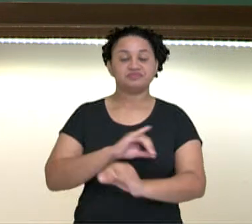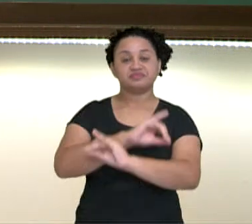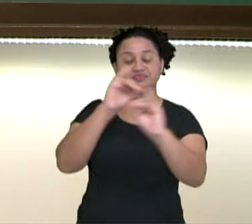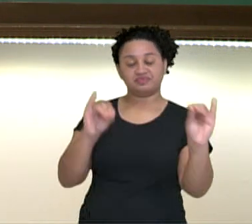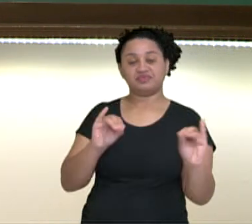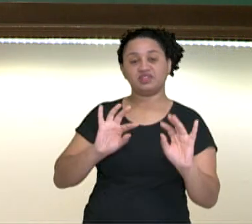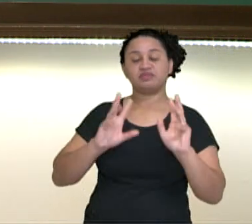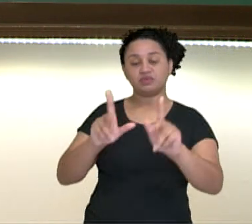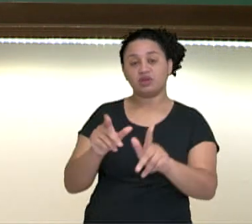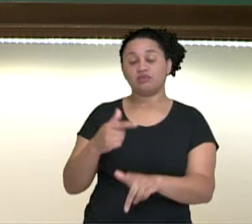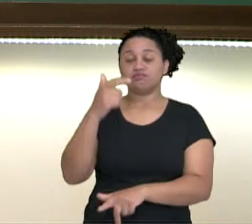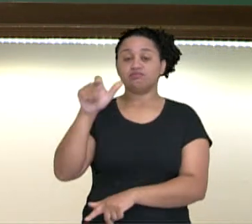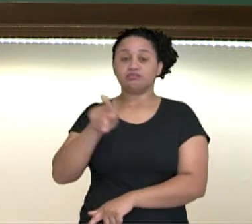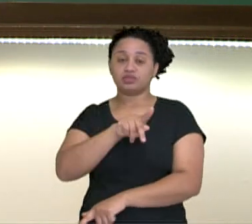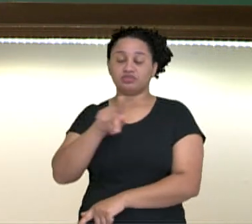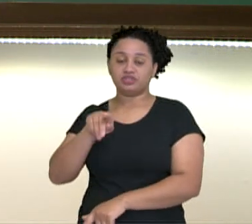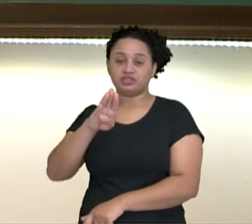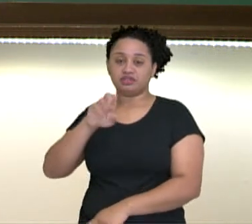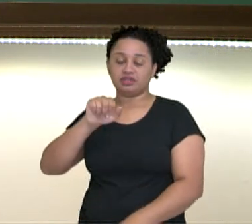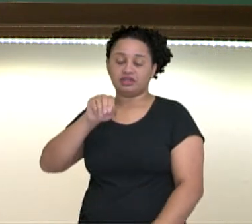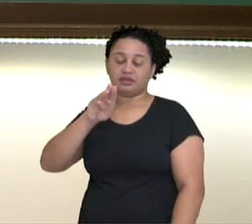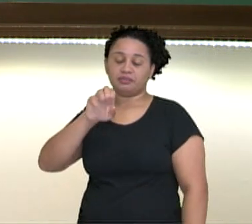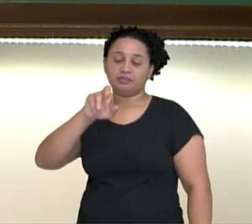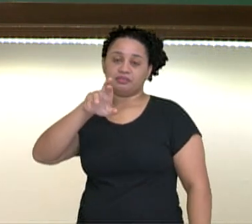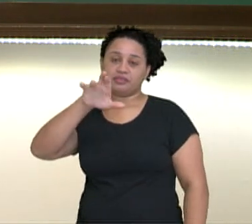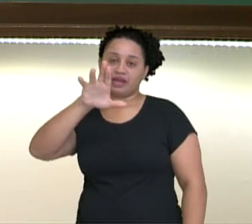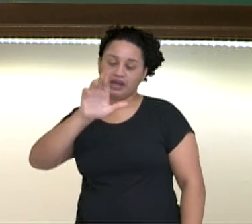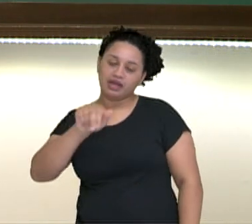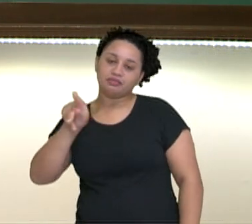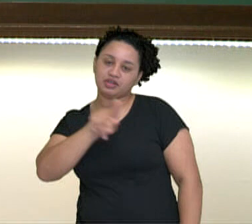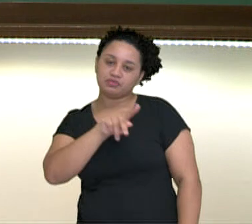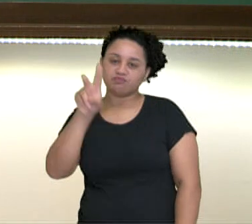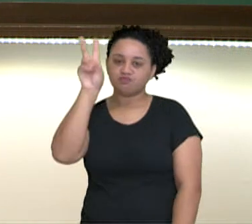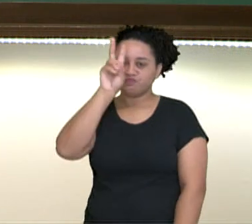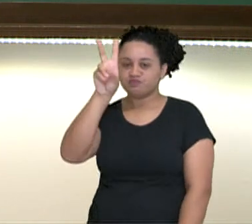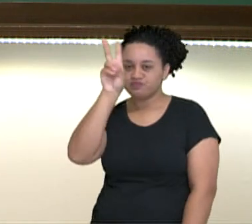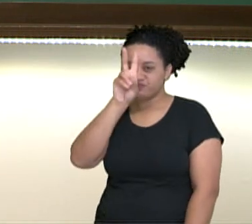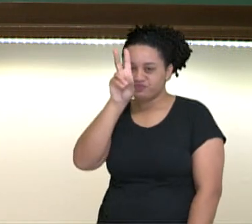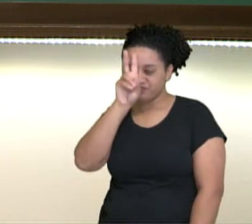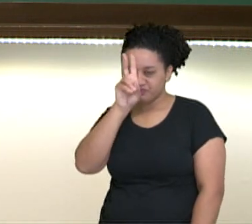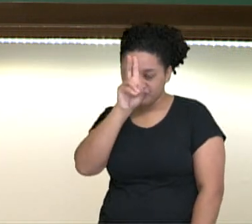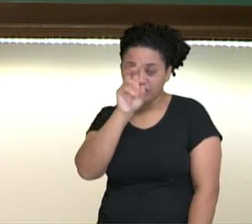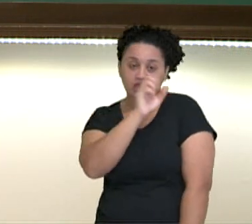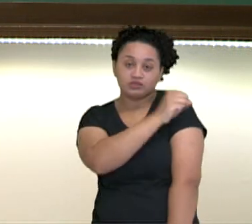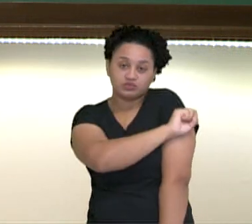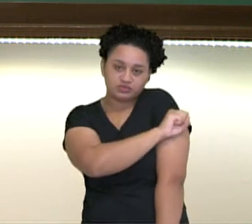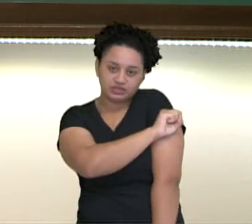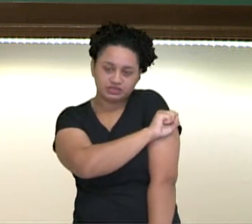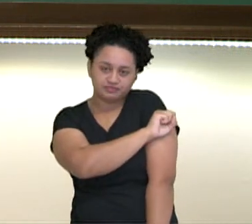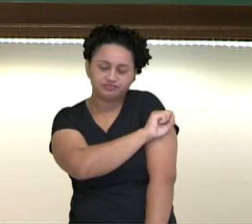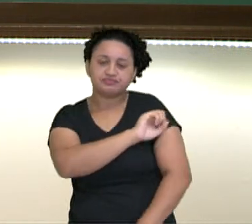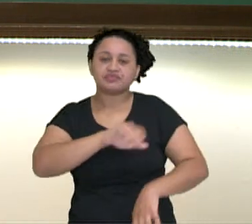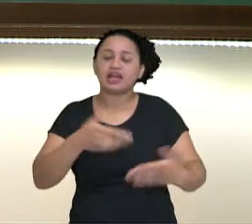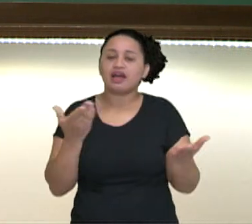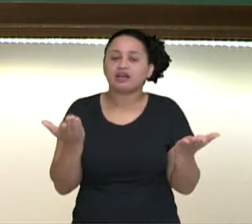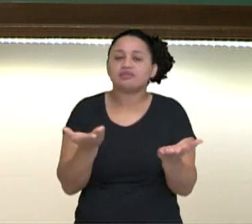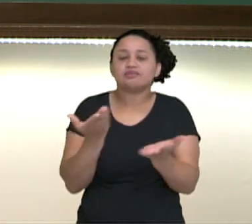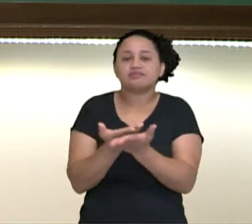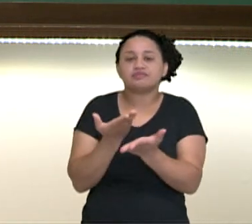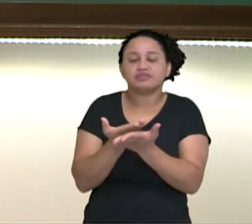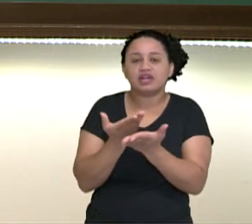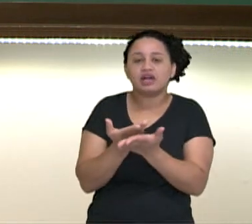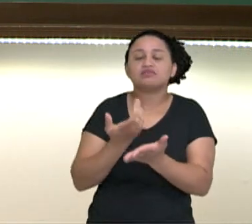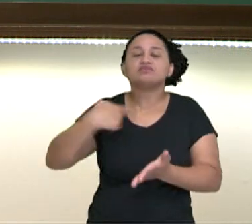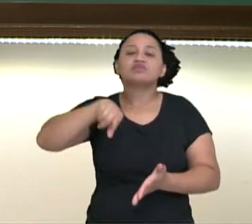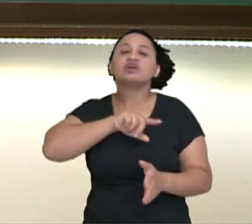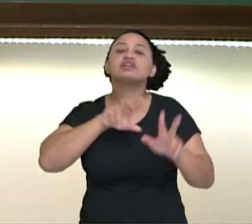pessoal, eu sou a professora Bárbara Furquim, a professora de vocês de História do 8º ano. Essa aula a gente